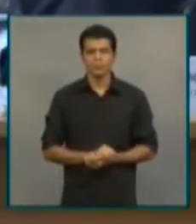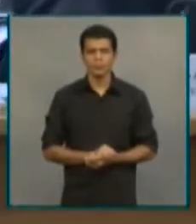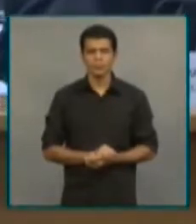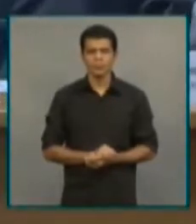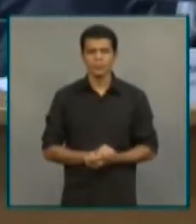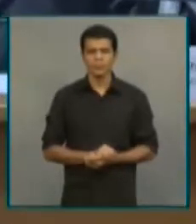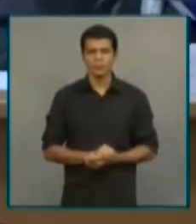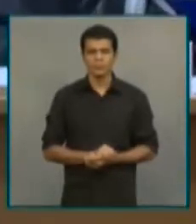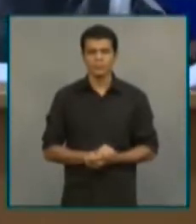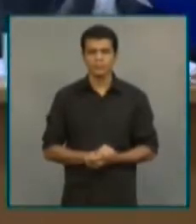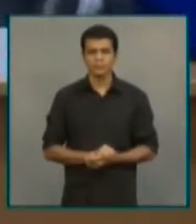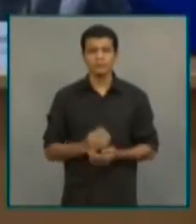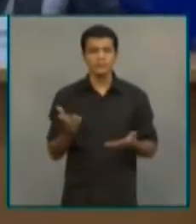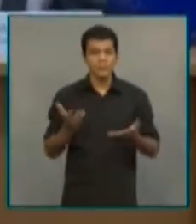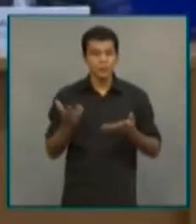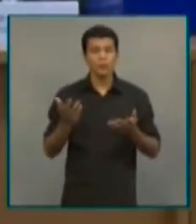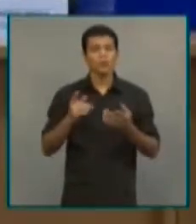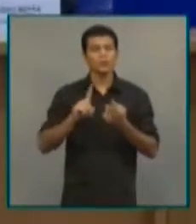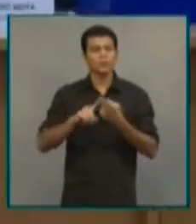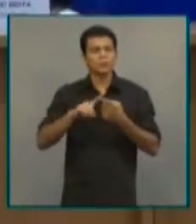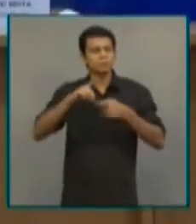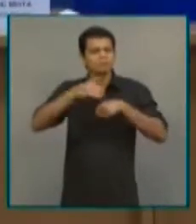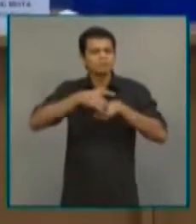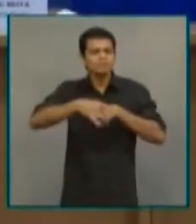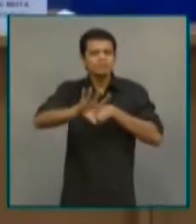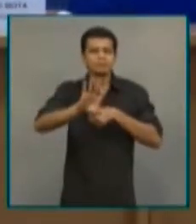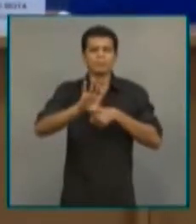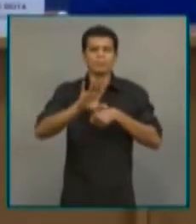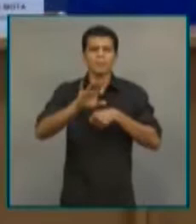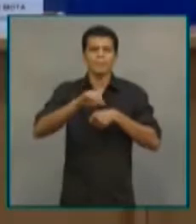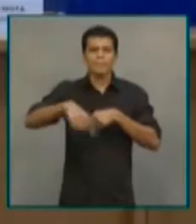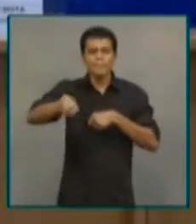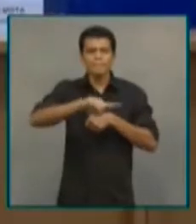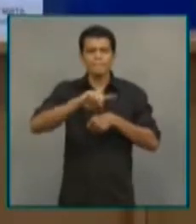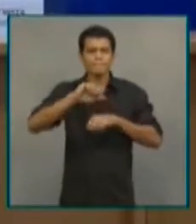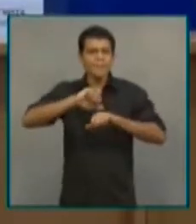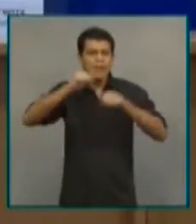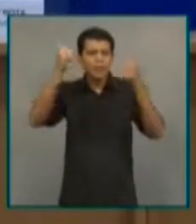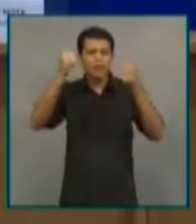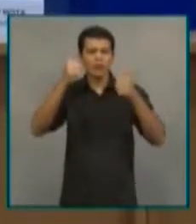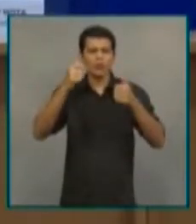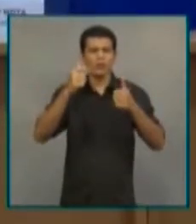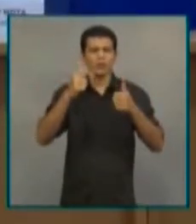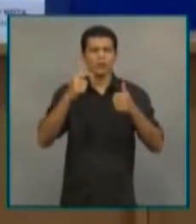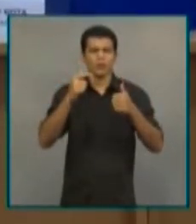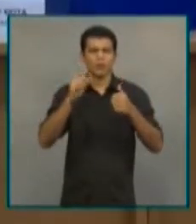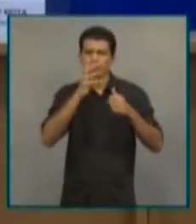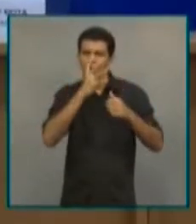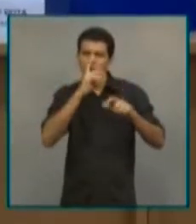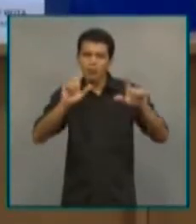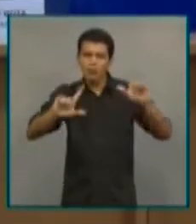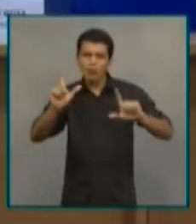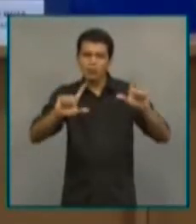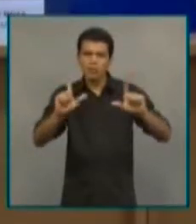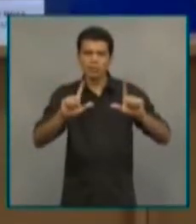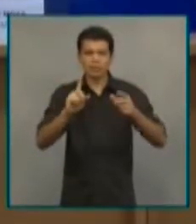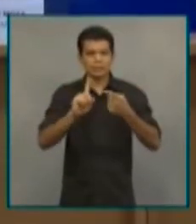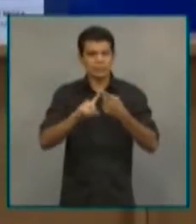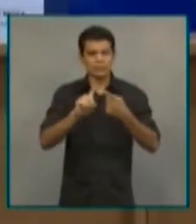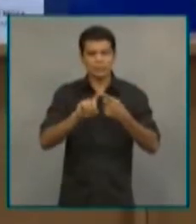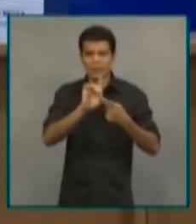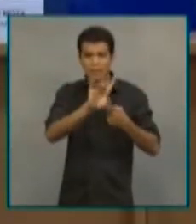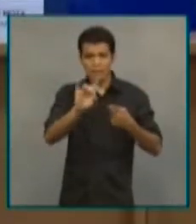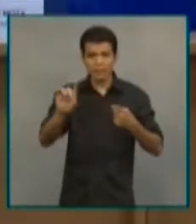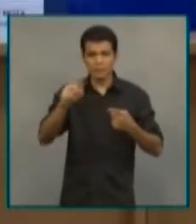E agora sugerimos, para ficar melhor a visualização também pelos telespectadores, que cada um vá ao púlpito, porque também no microfone